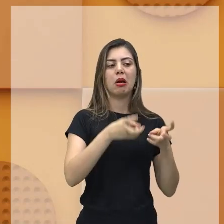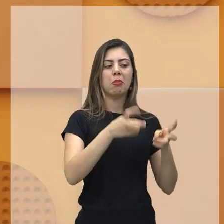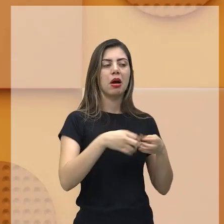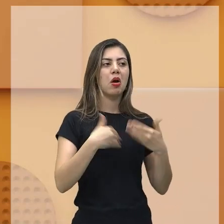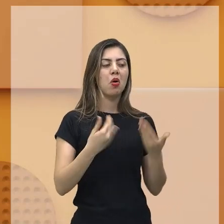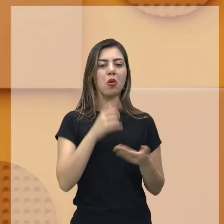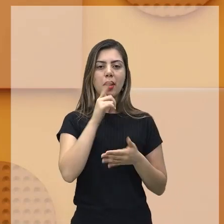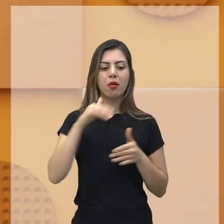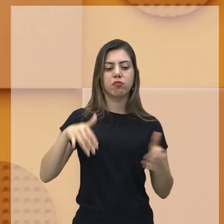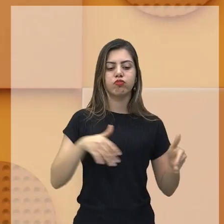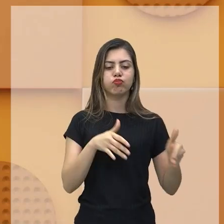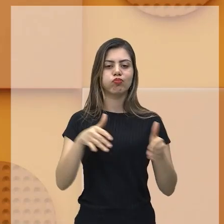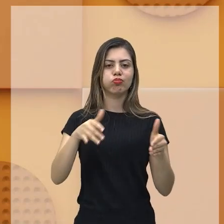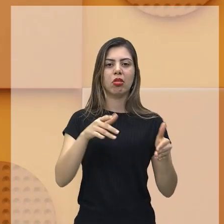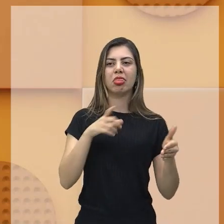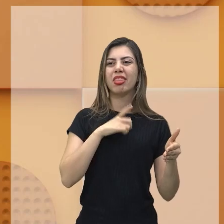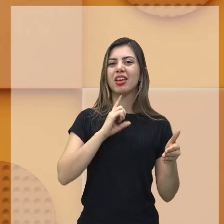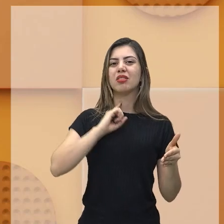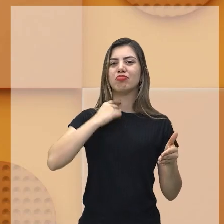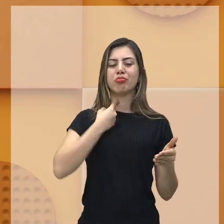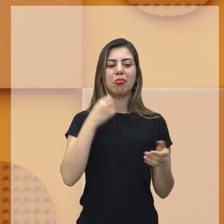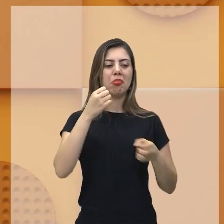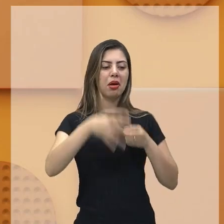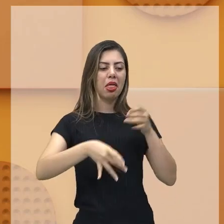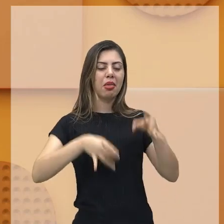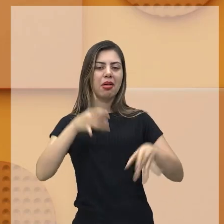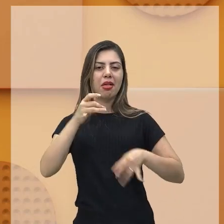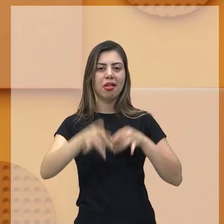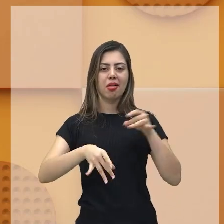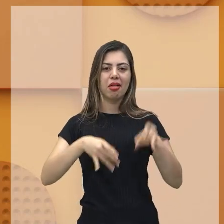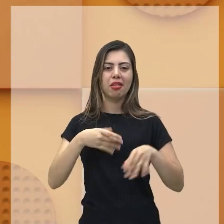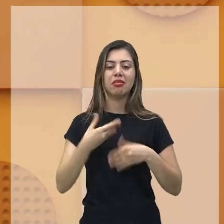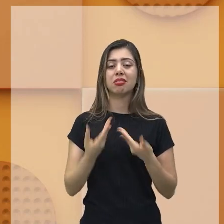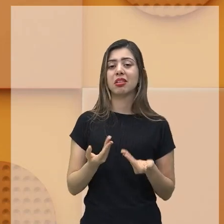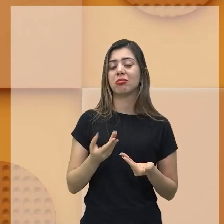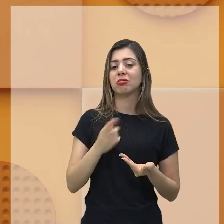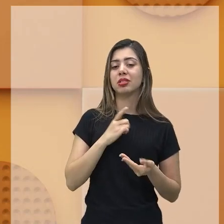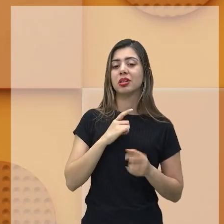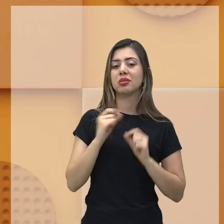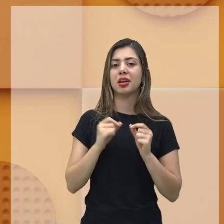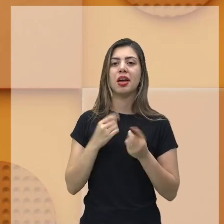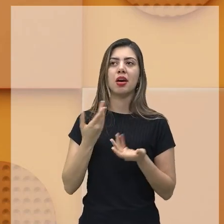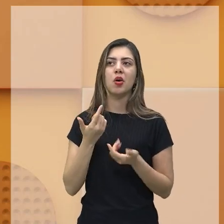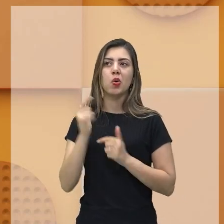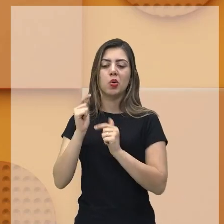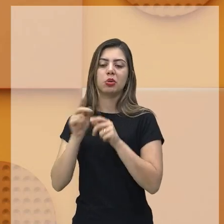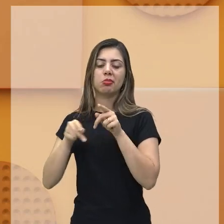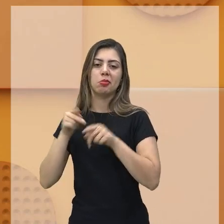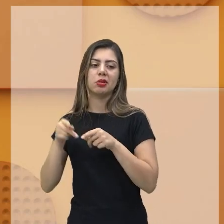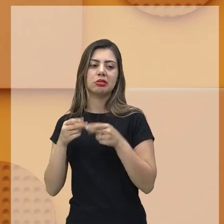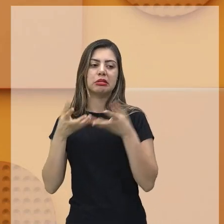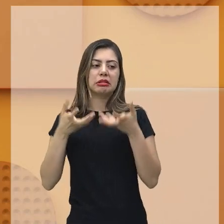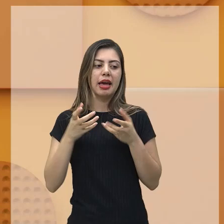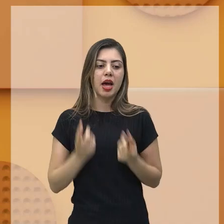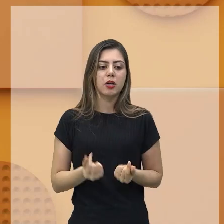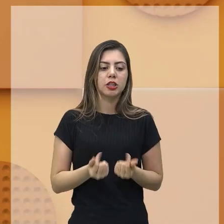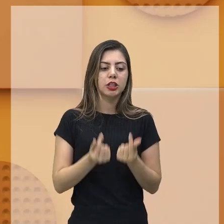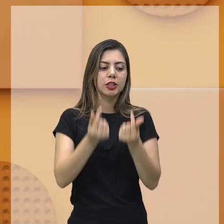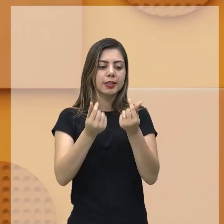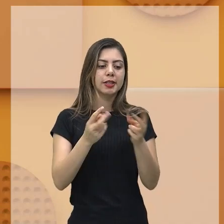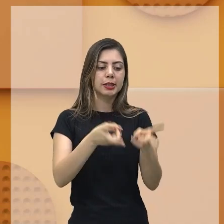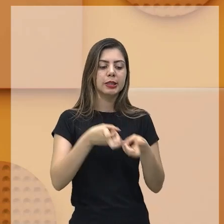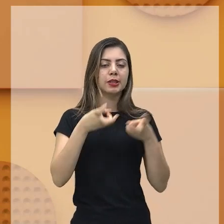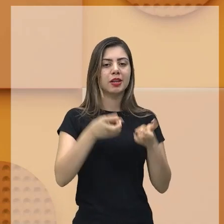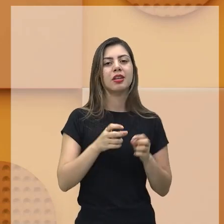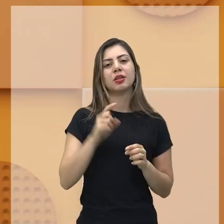poluídos pela iniciativa de povos que visam ali extrair o máximo de riqueza, muito embora seja